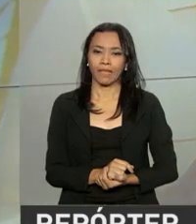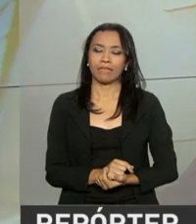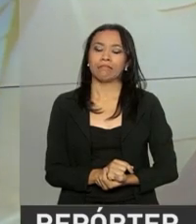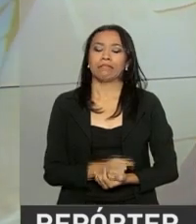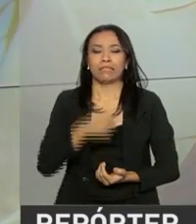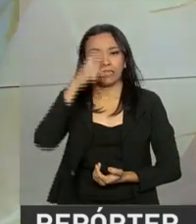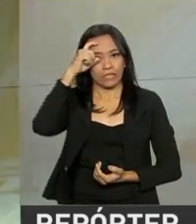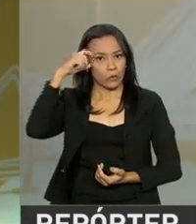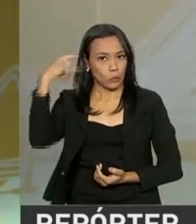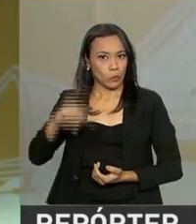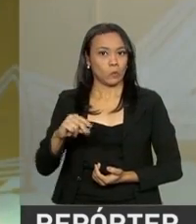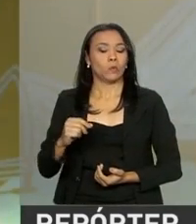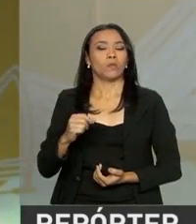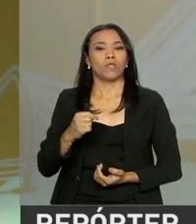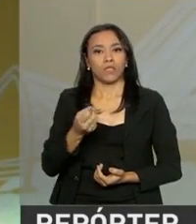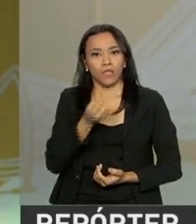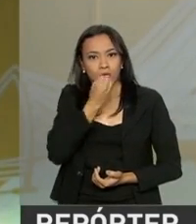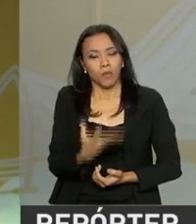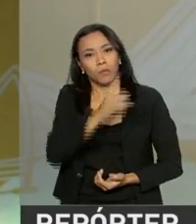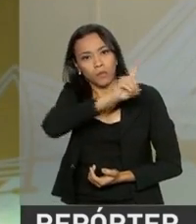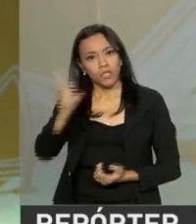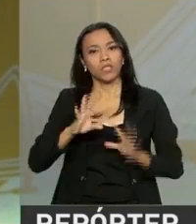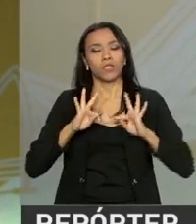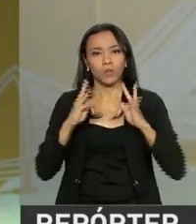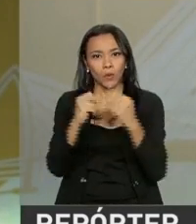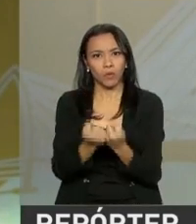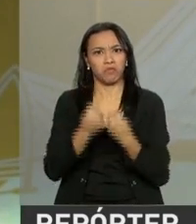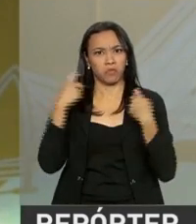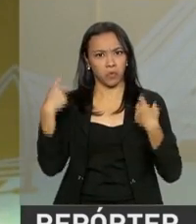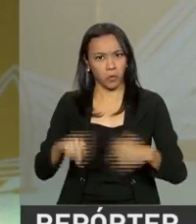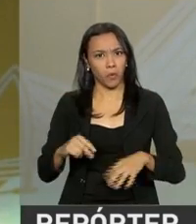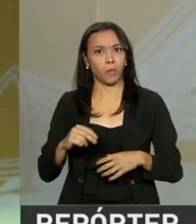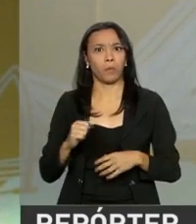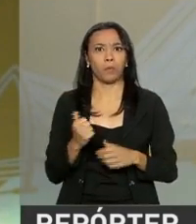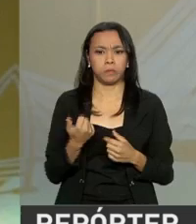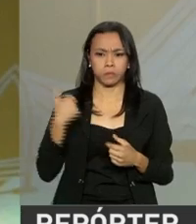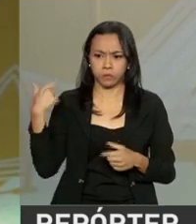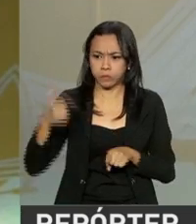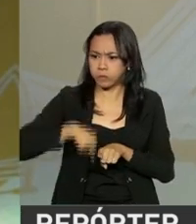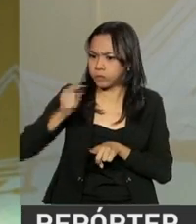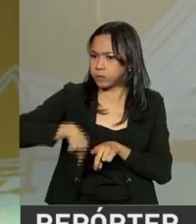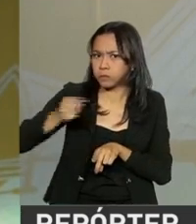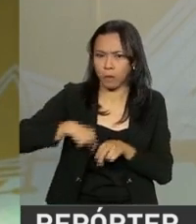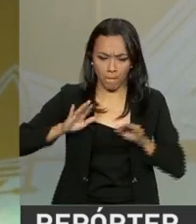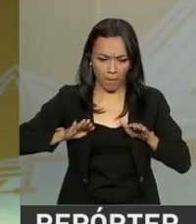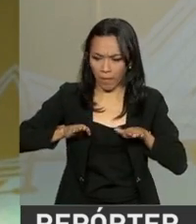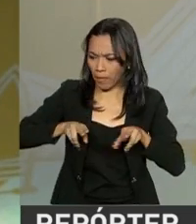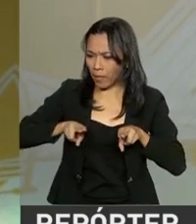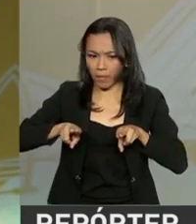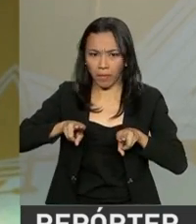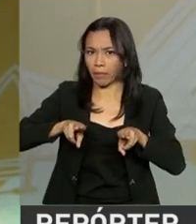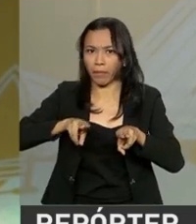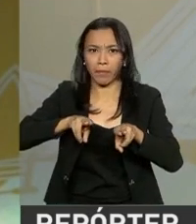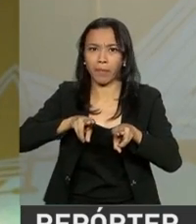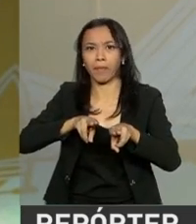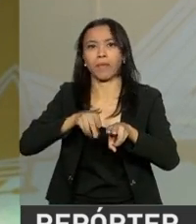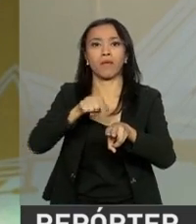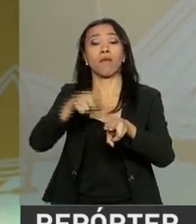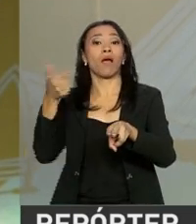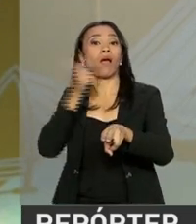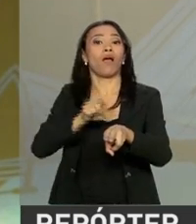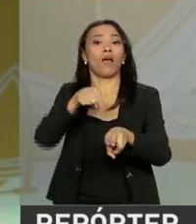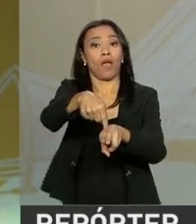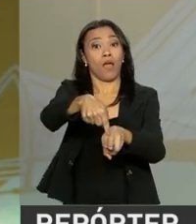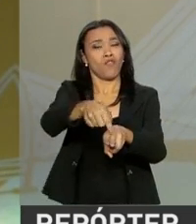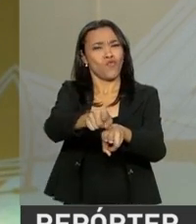Foi mesmo, Leandro. Bom dia para você, bom dia a todos. Foi na raça mesmo, muito disputado, mas o brasileiro Isaquias Queiroz, ali